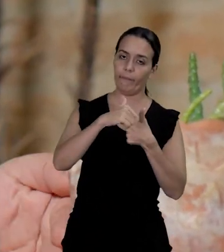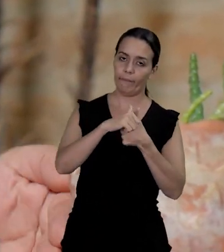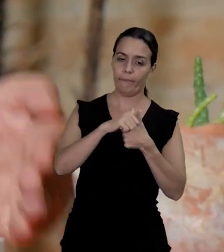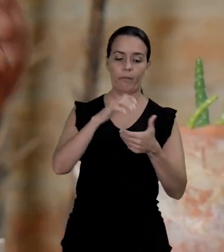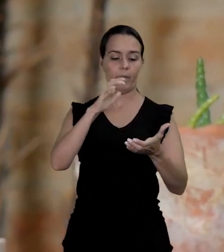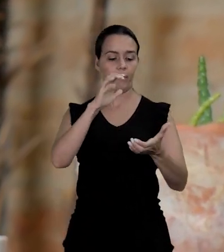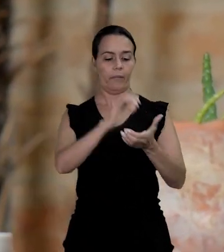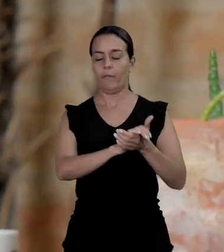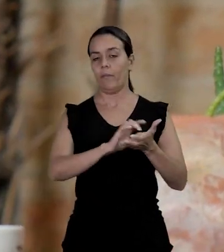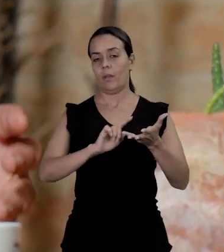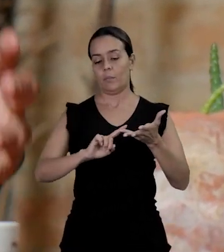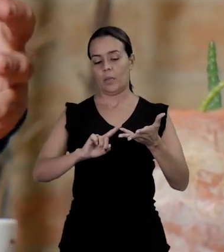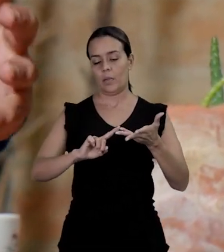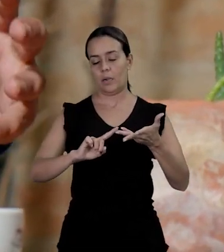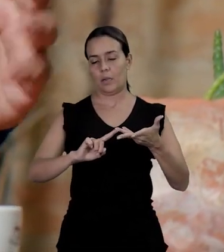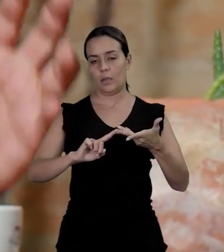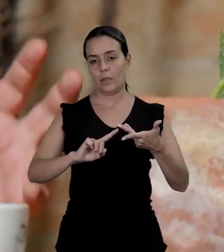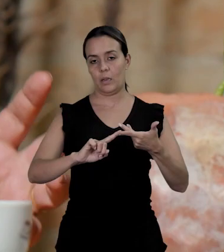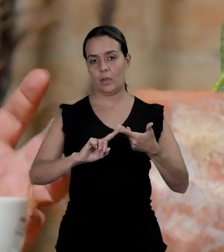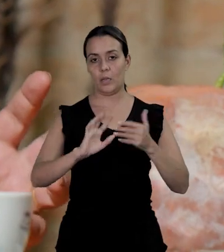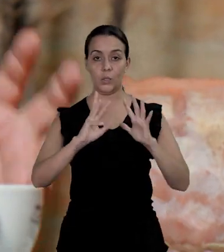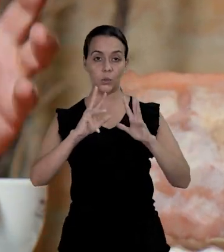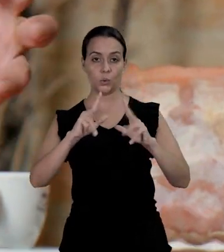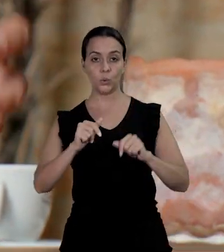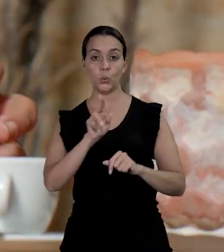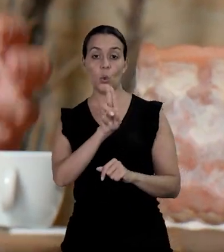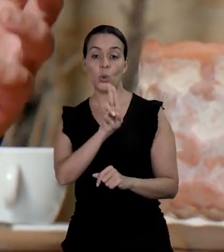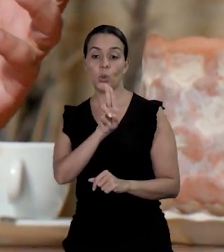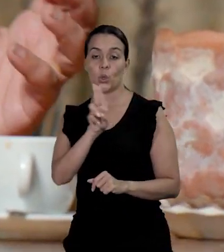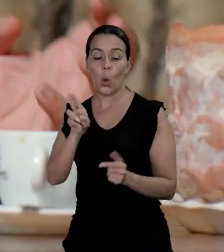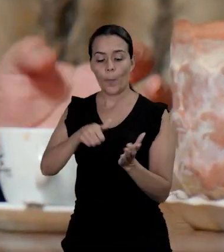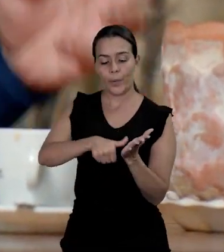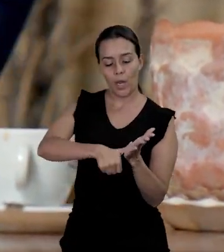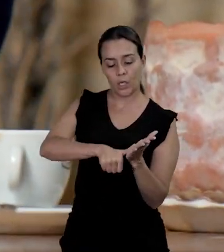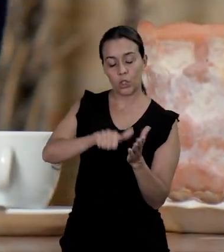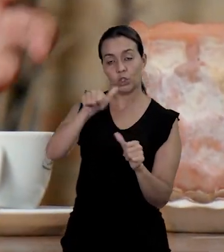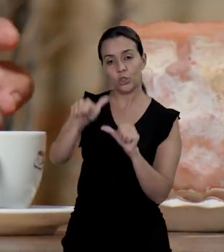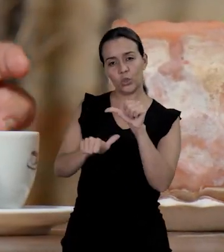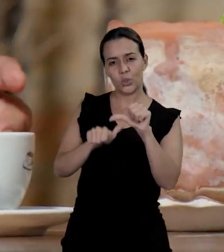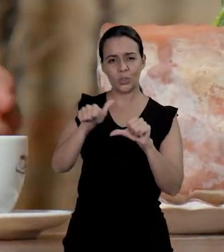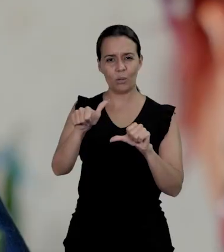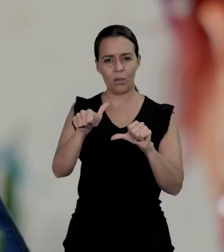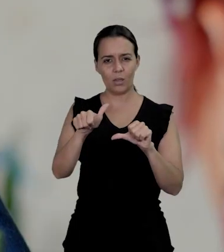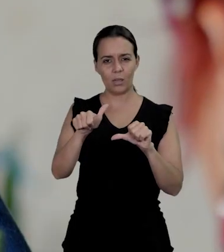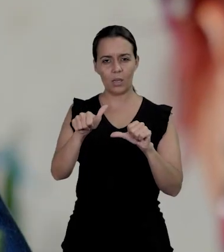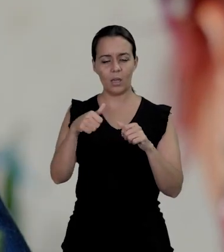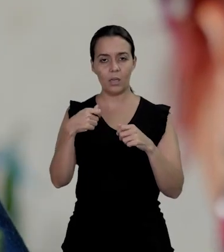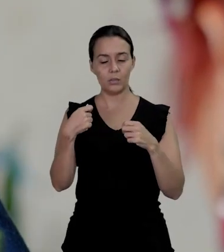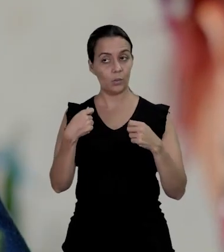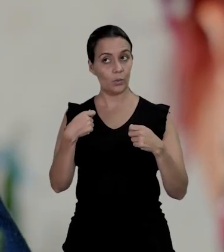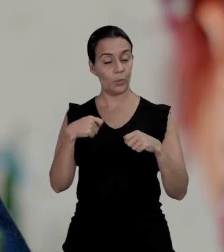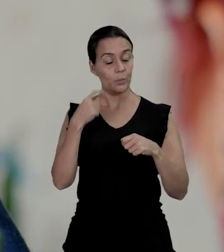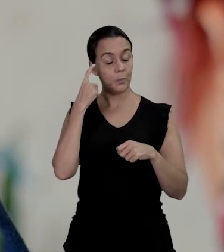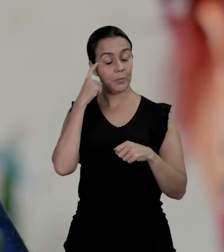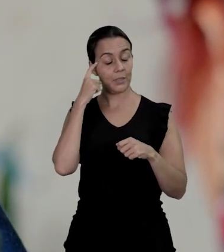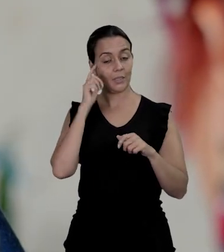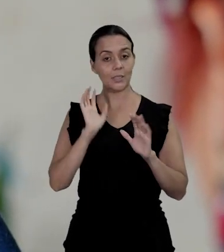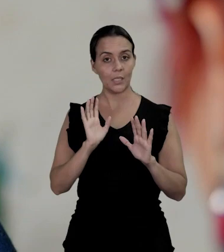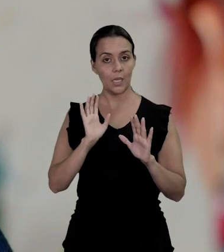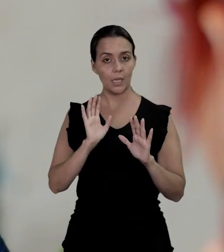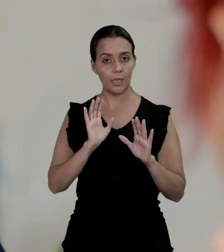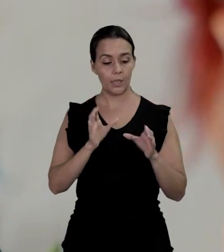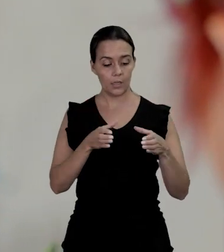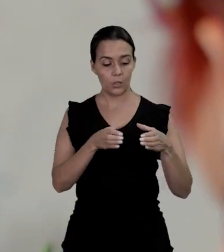de direitos, tensões por nome social, por ratificação de nome. Se eu for pensar, por exemplo,